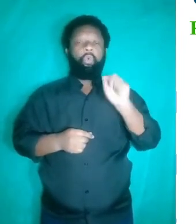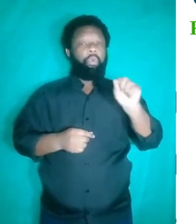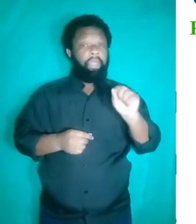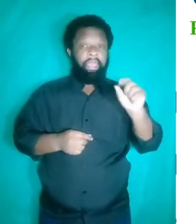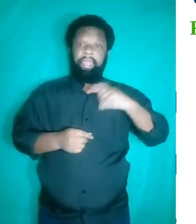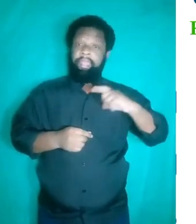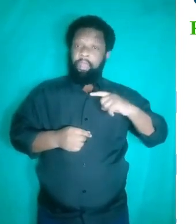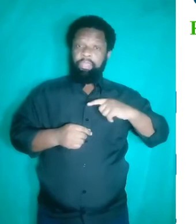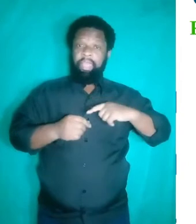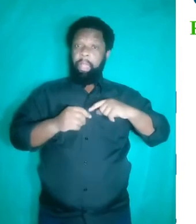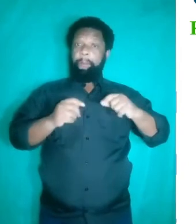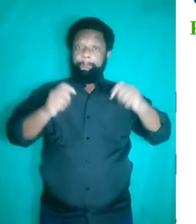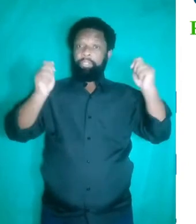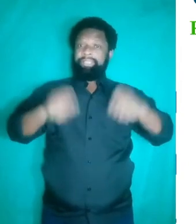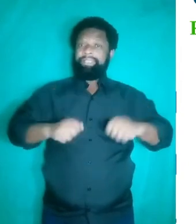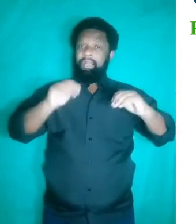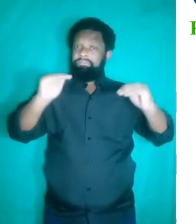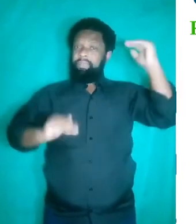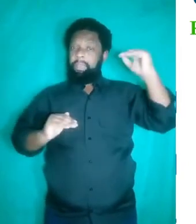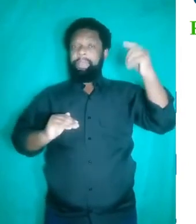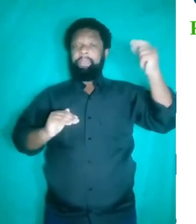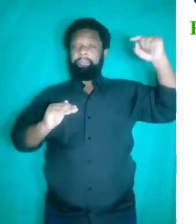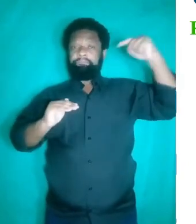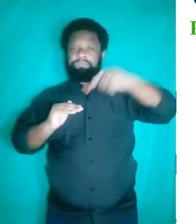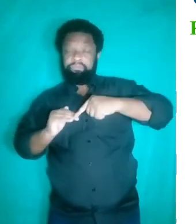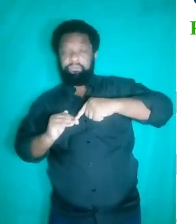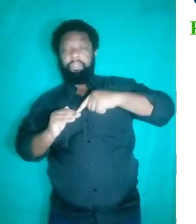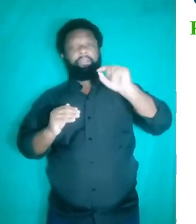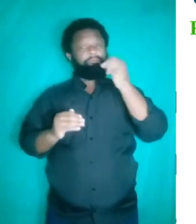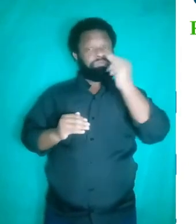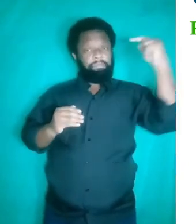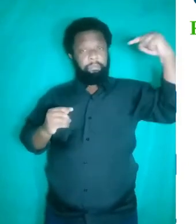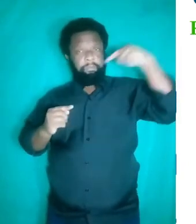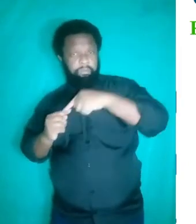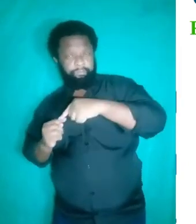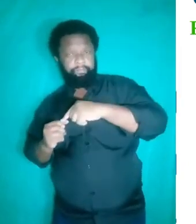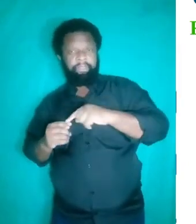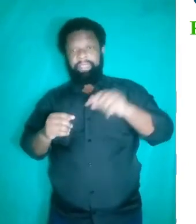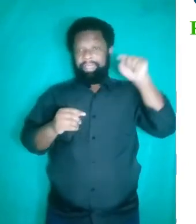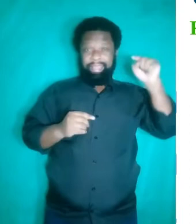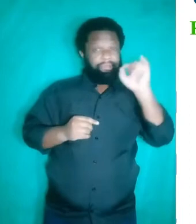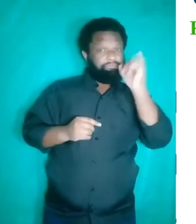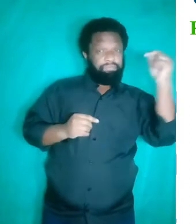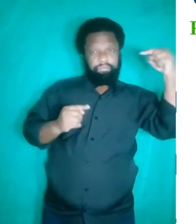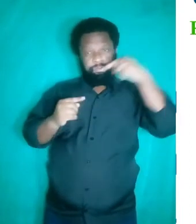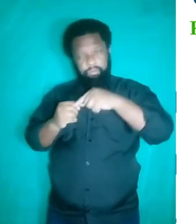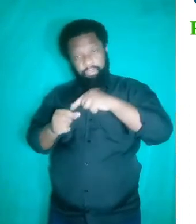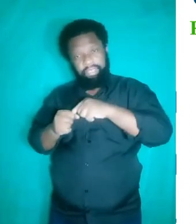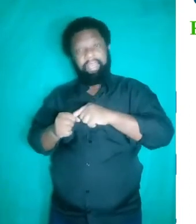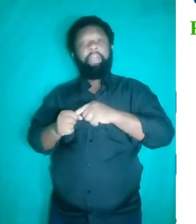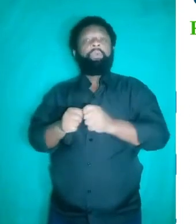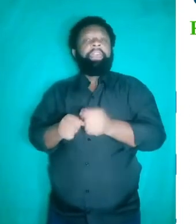Alguém que faz o serviço de diferença de potencial para gerar passagem de corrente. Quando a passagem de corrente passa para um resistor,